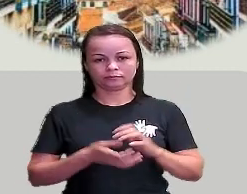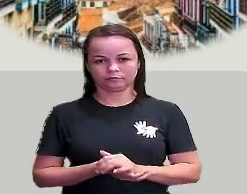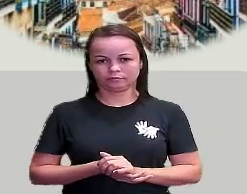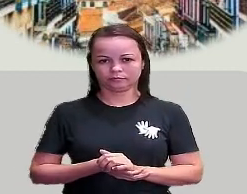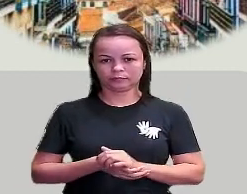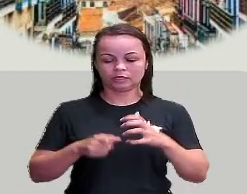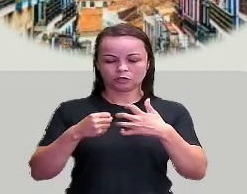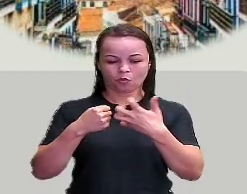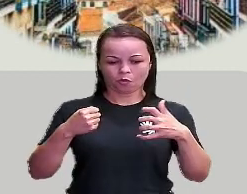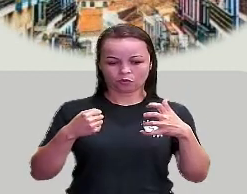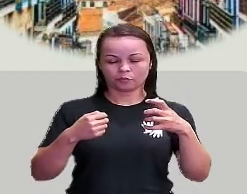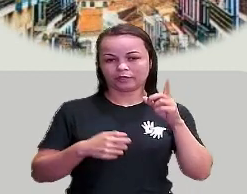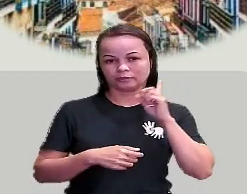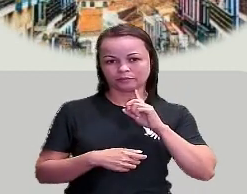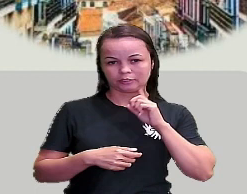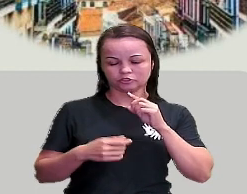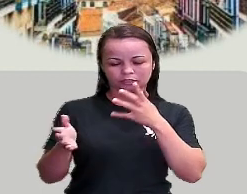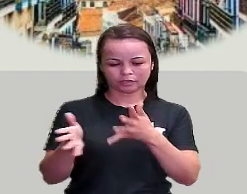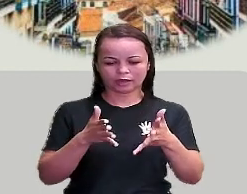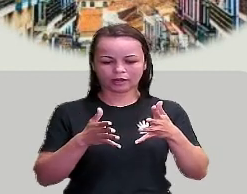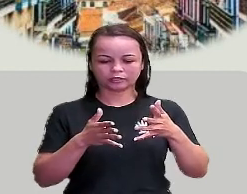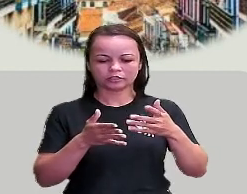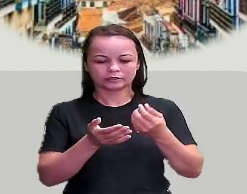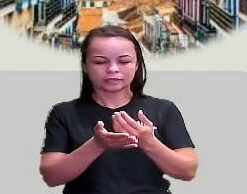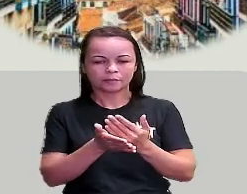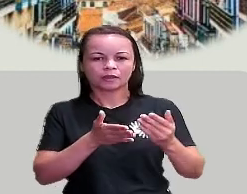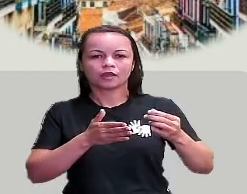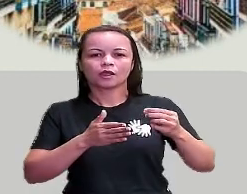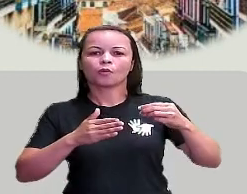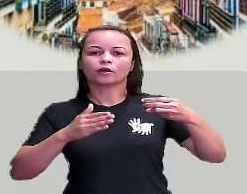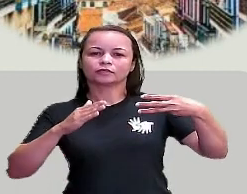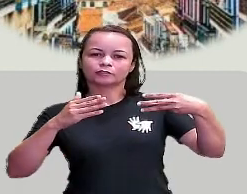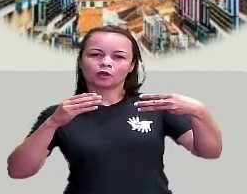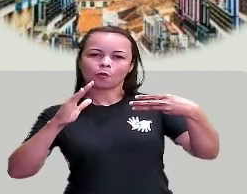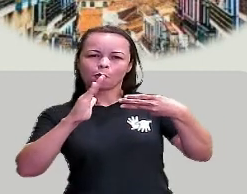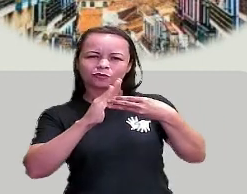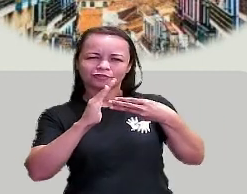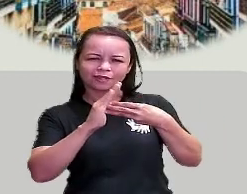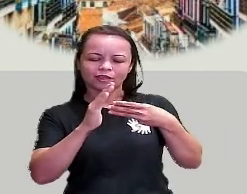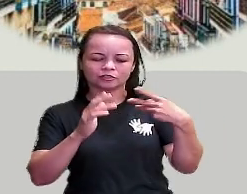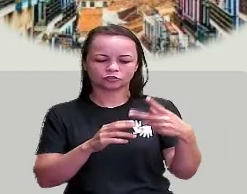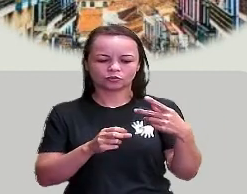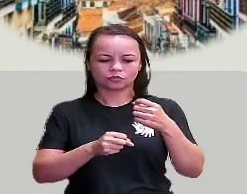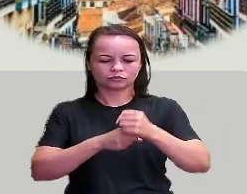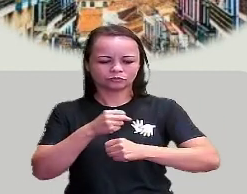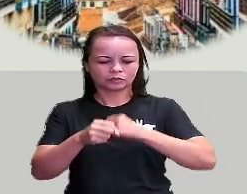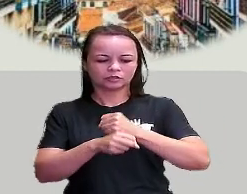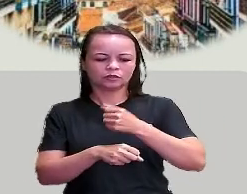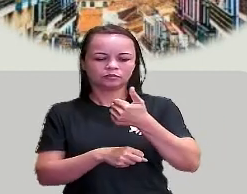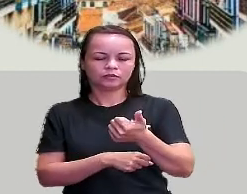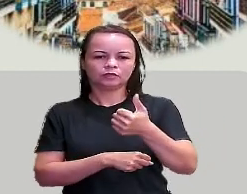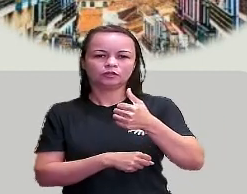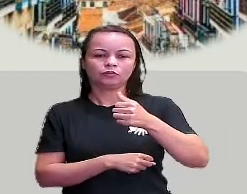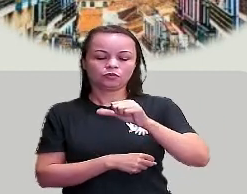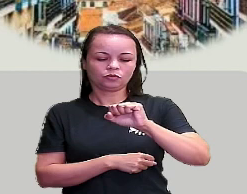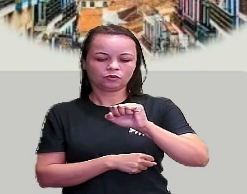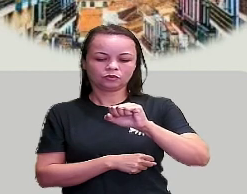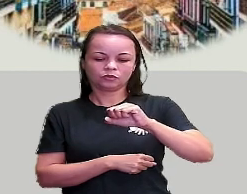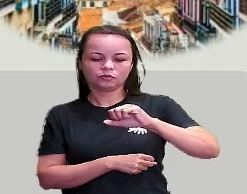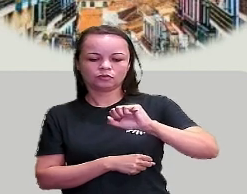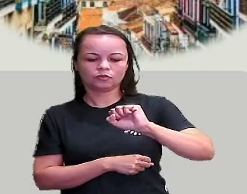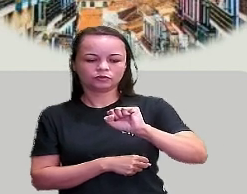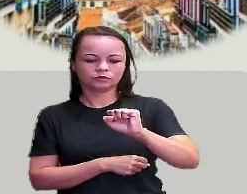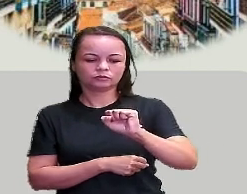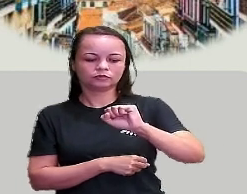Patrimônio da Humanidade pela Unesco no país. Em 1980, a cidade tem papel importante na história do Brasil.